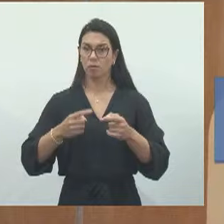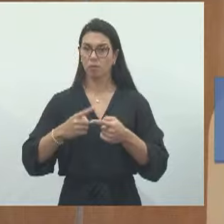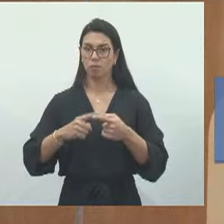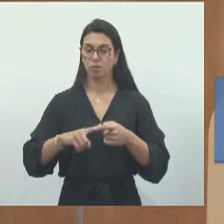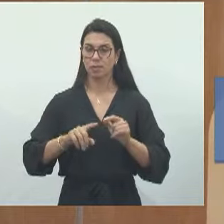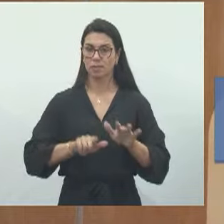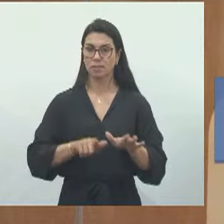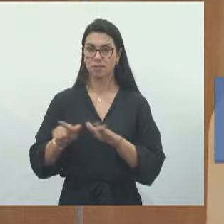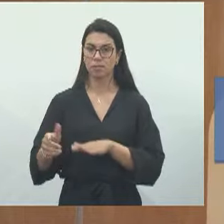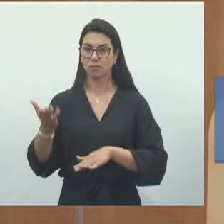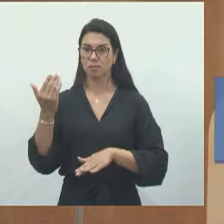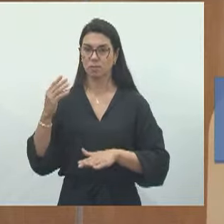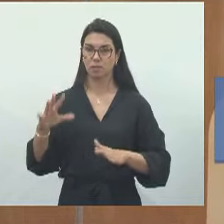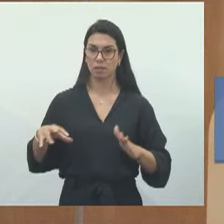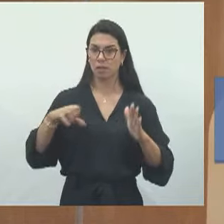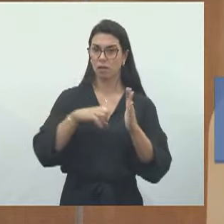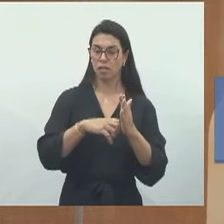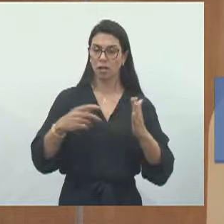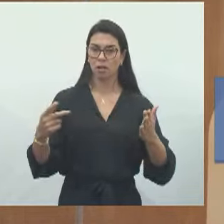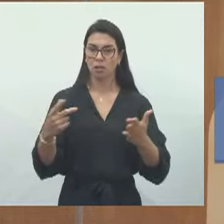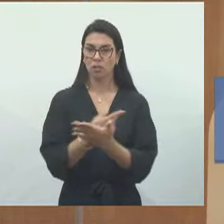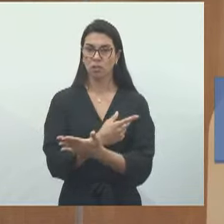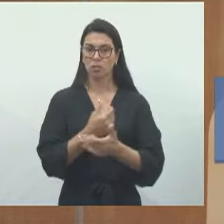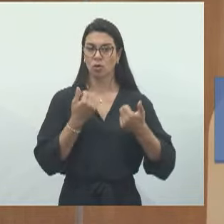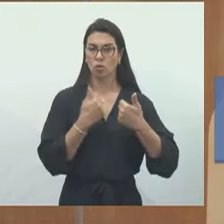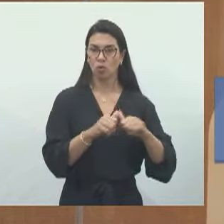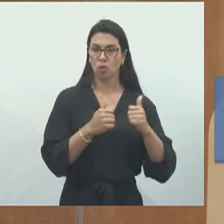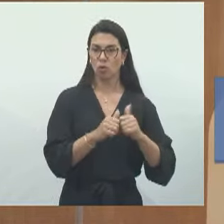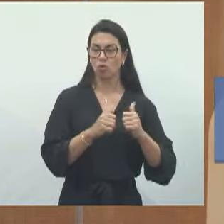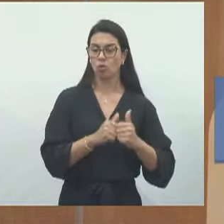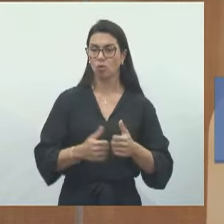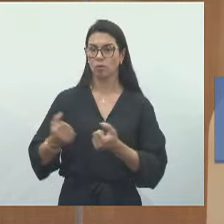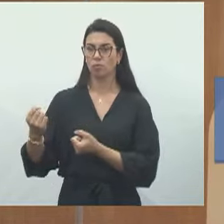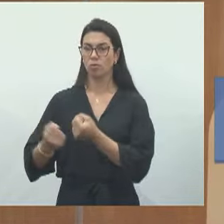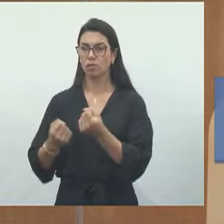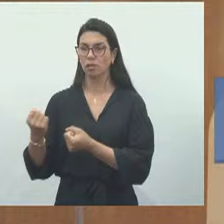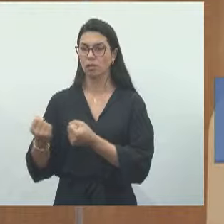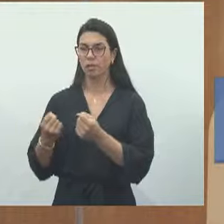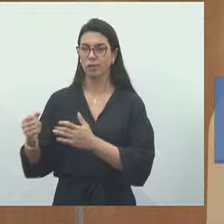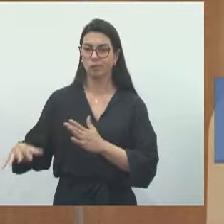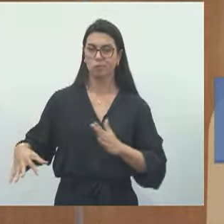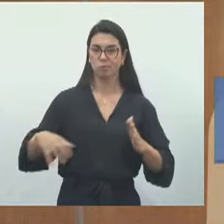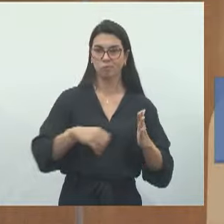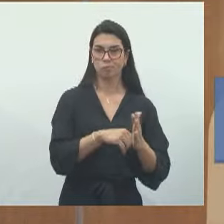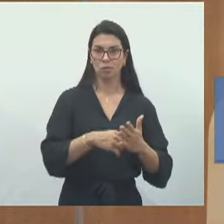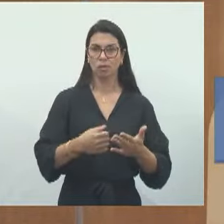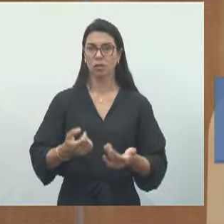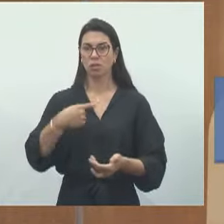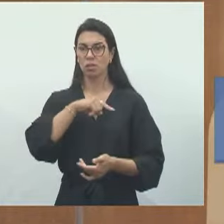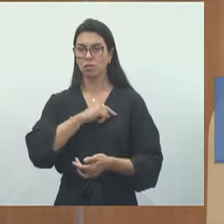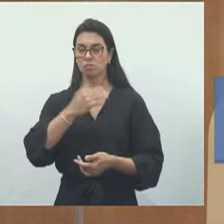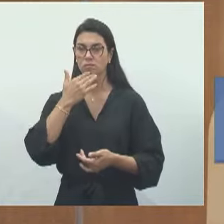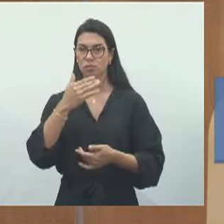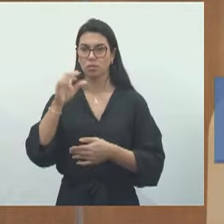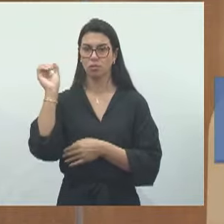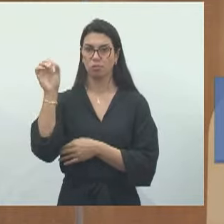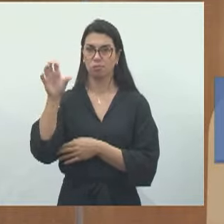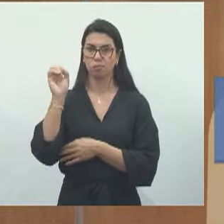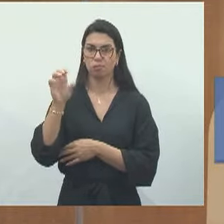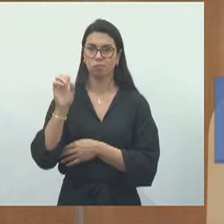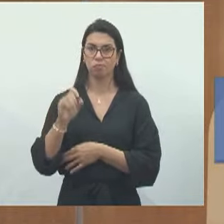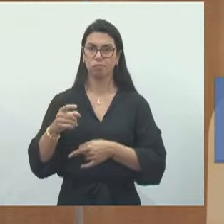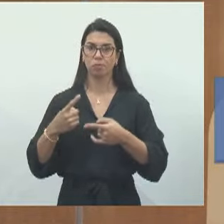um acidente com um ônibus num veículo. A gente faz tempo que a gente está pedindo um semáforo ali, porque o ônibus encosta no ponto e